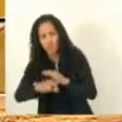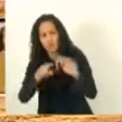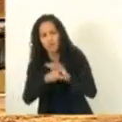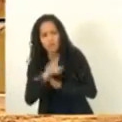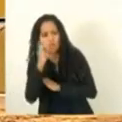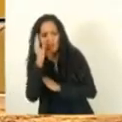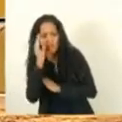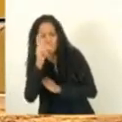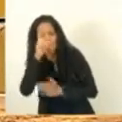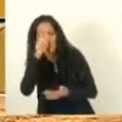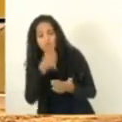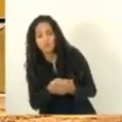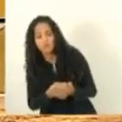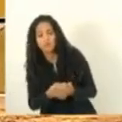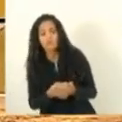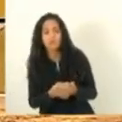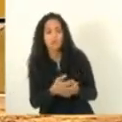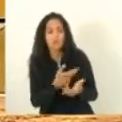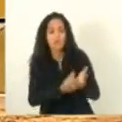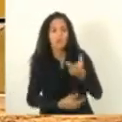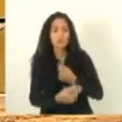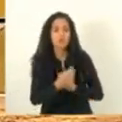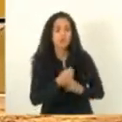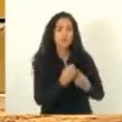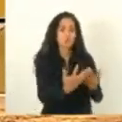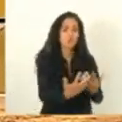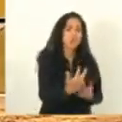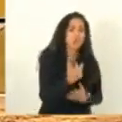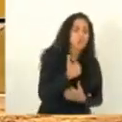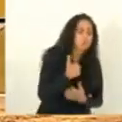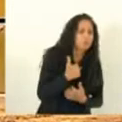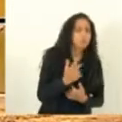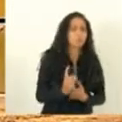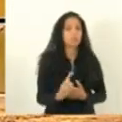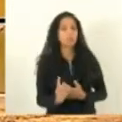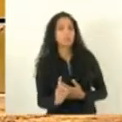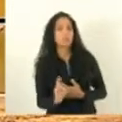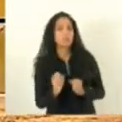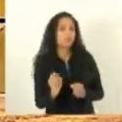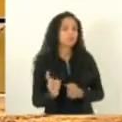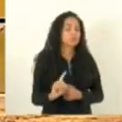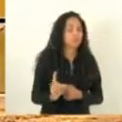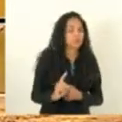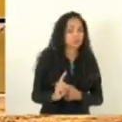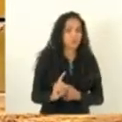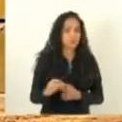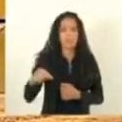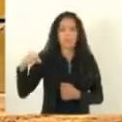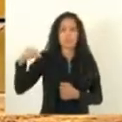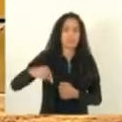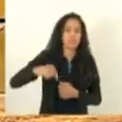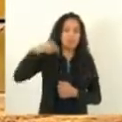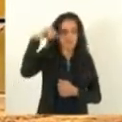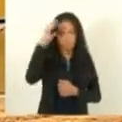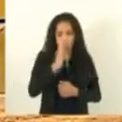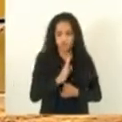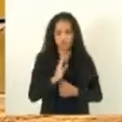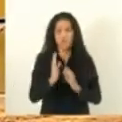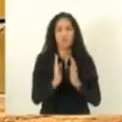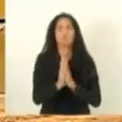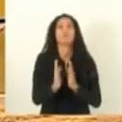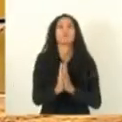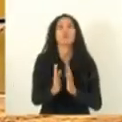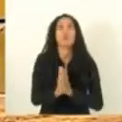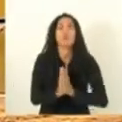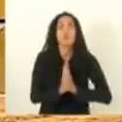e vai decidir se você pode doar ou não. Ou seja, assim, você no Brasil quase que tem que implorar para doar sangue. Como